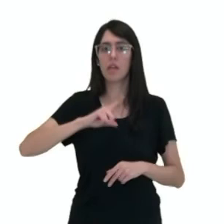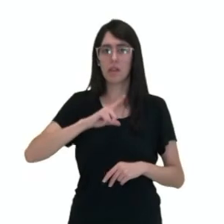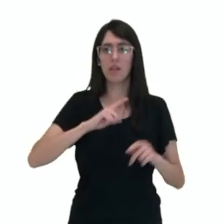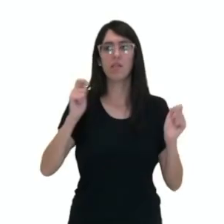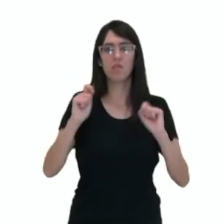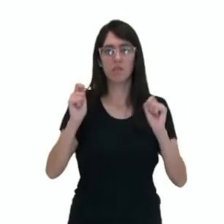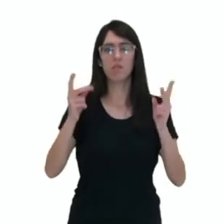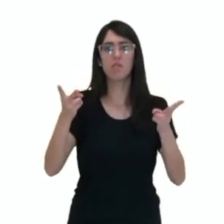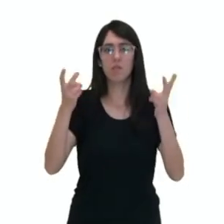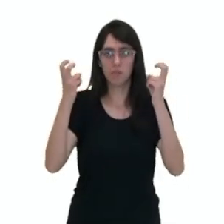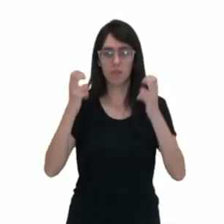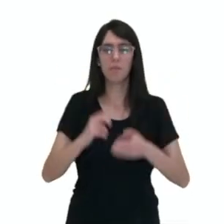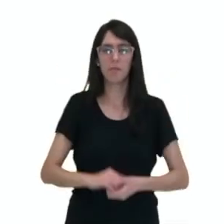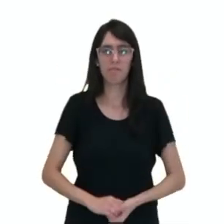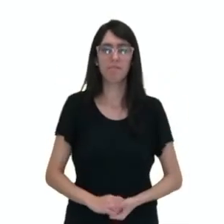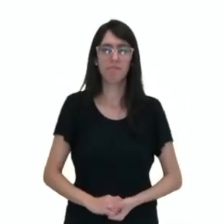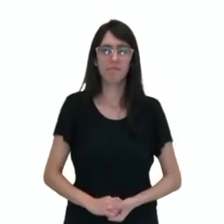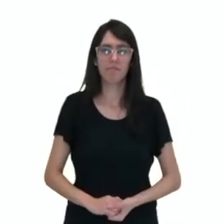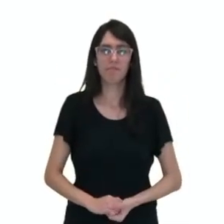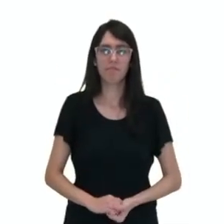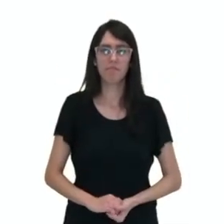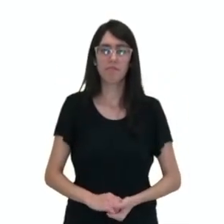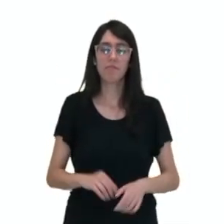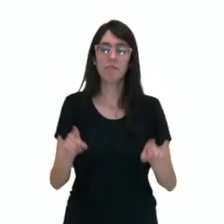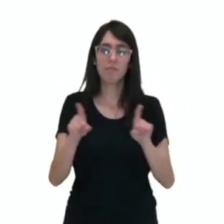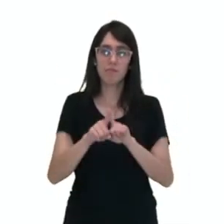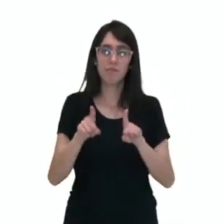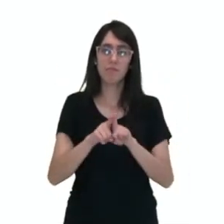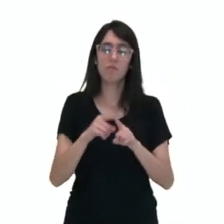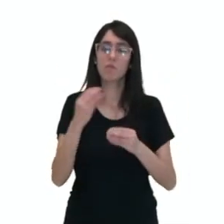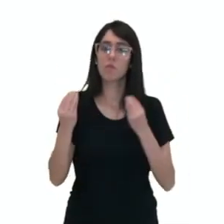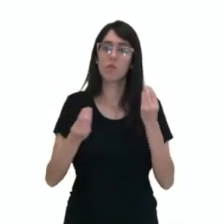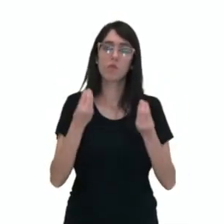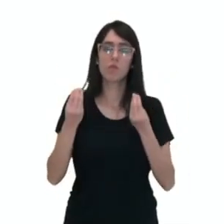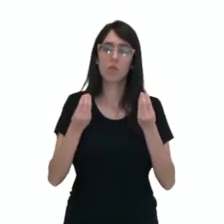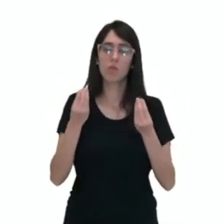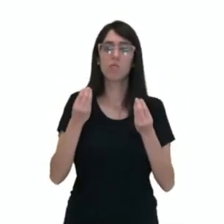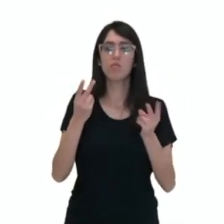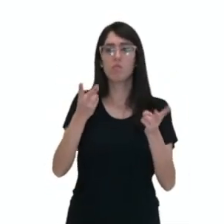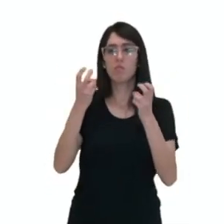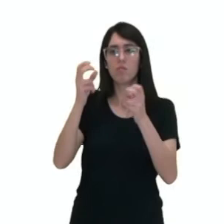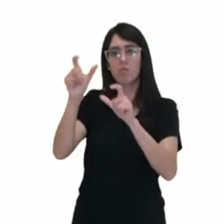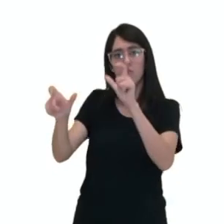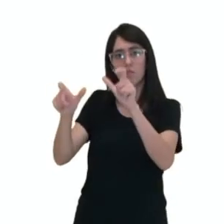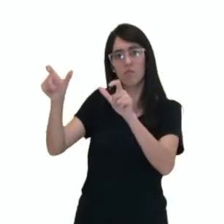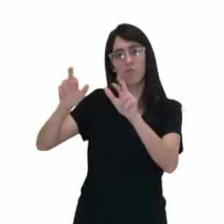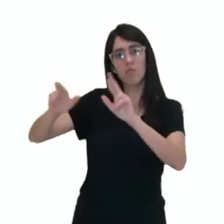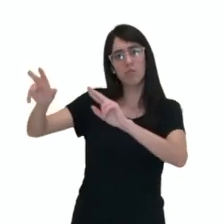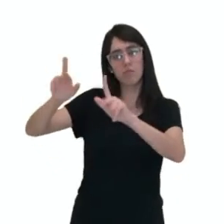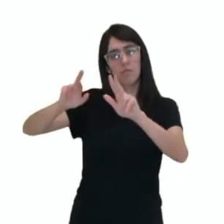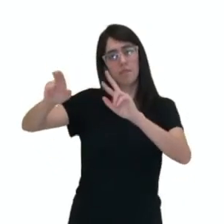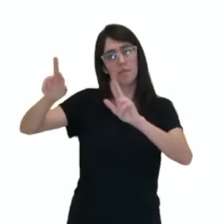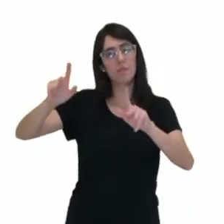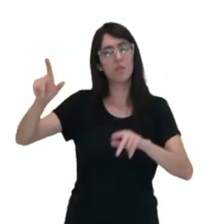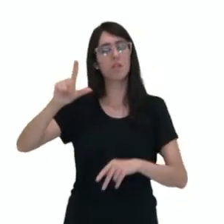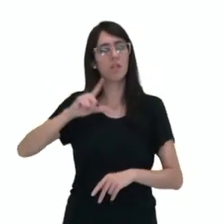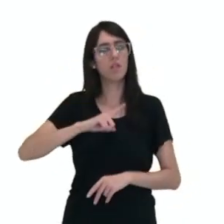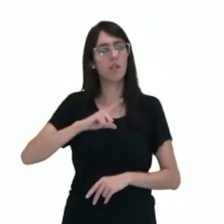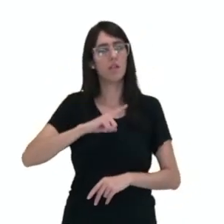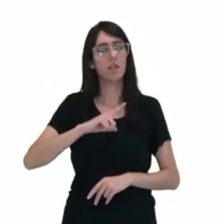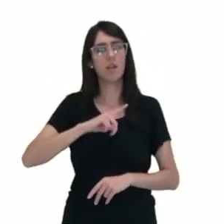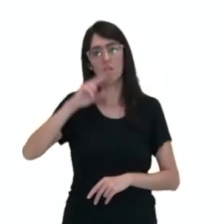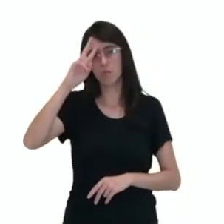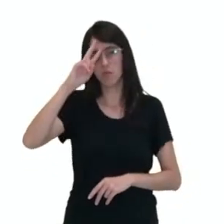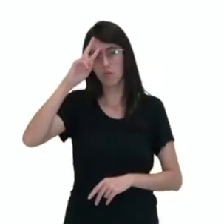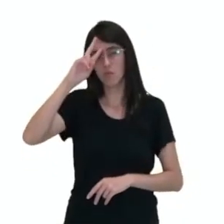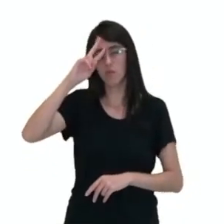enxerga. E você enxerga essas diferenças também entre as pessoas, o que é resultante muitas vezes de questões